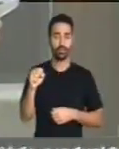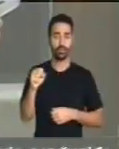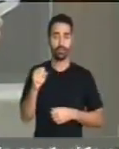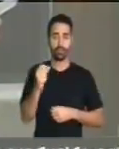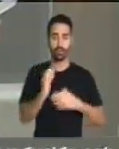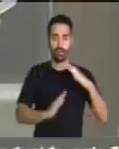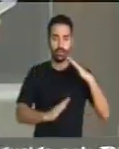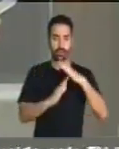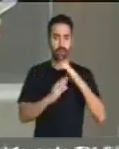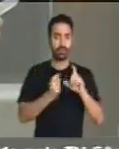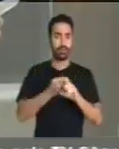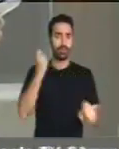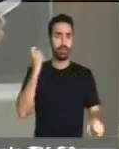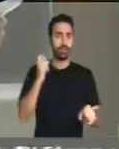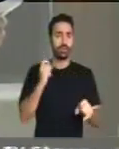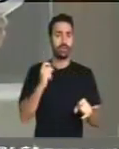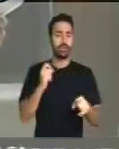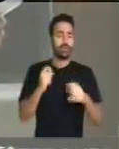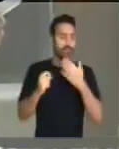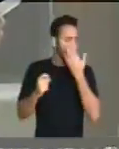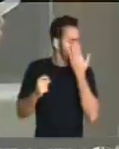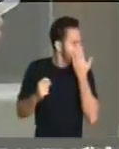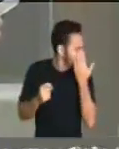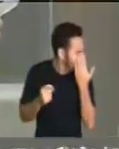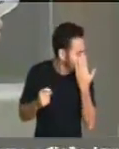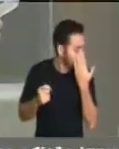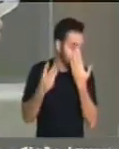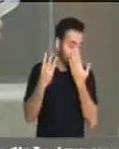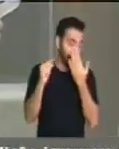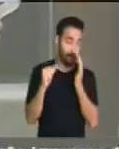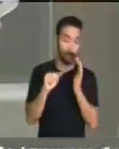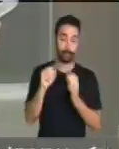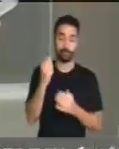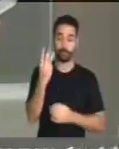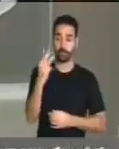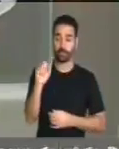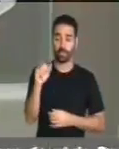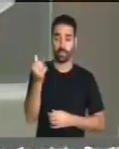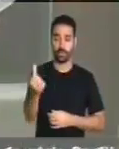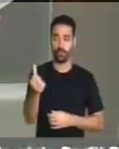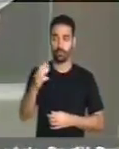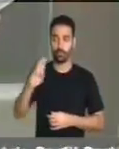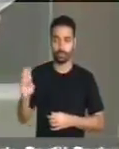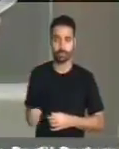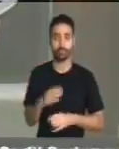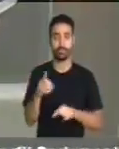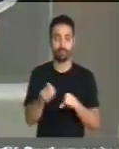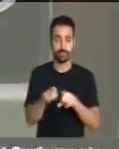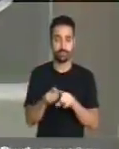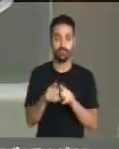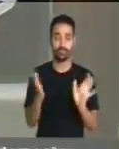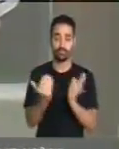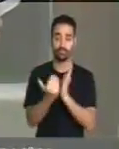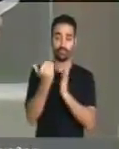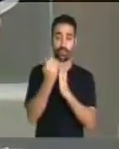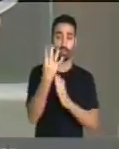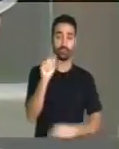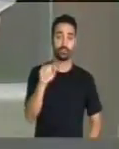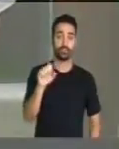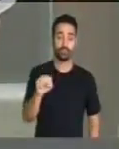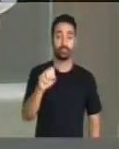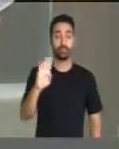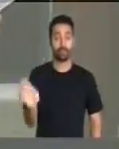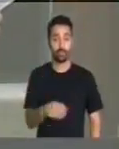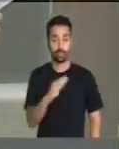as empresas de pequeno porte, o teto de faturamento será de 3,6 milhões, saltará de 3,6 para 4,8 milhões. Já